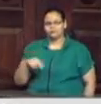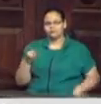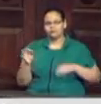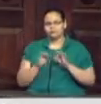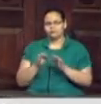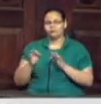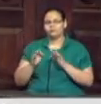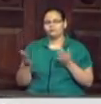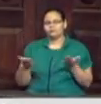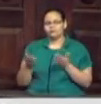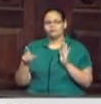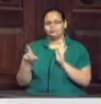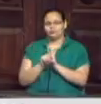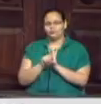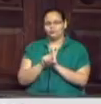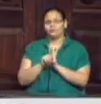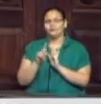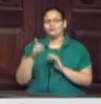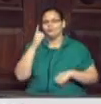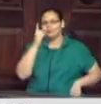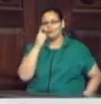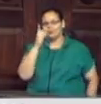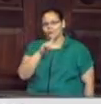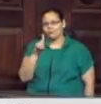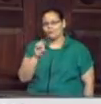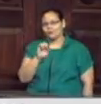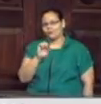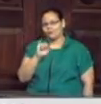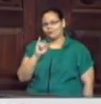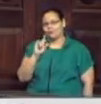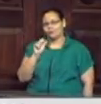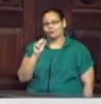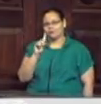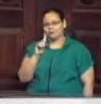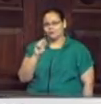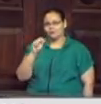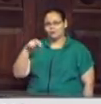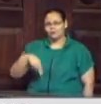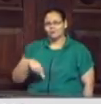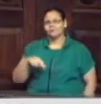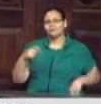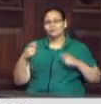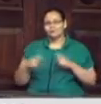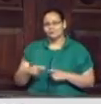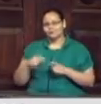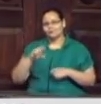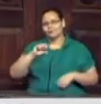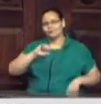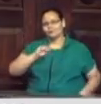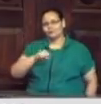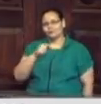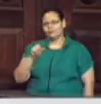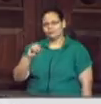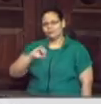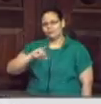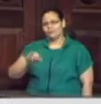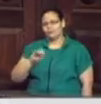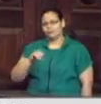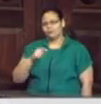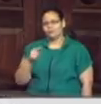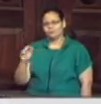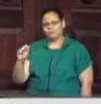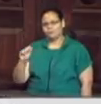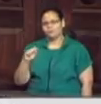lei, da deputada Zeidan, que declarou São João da Barra área de interesse turístico, e dar